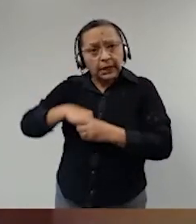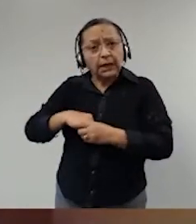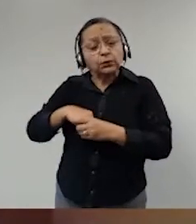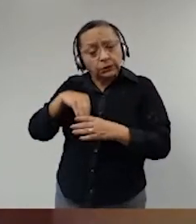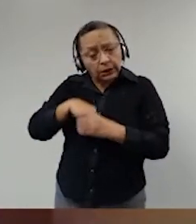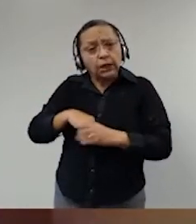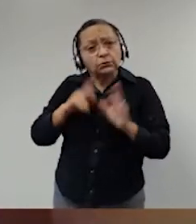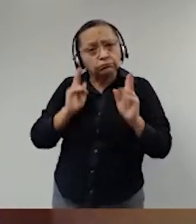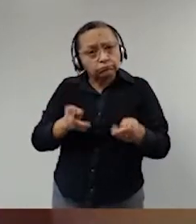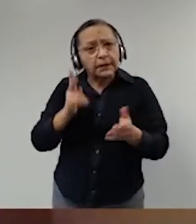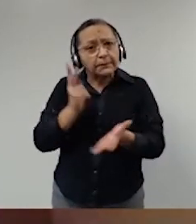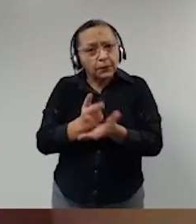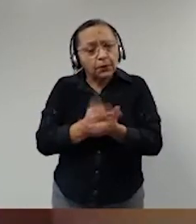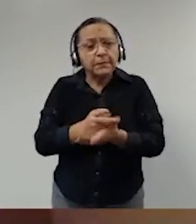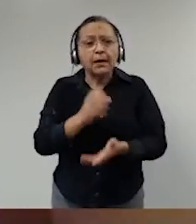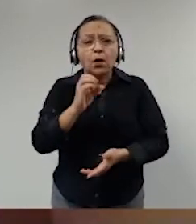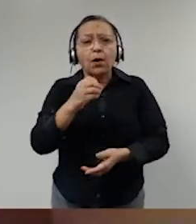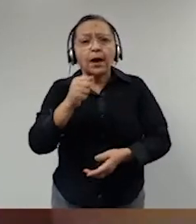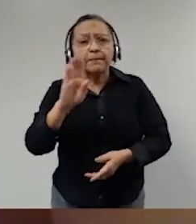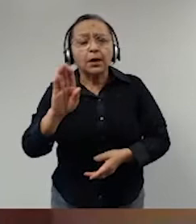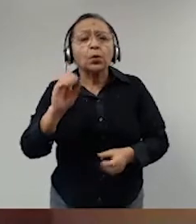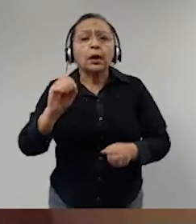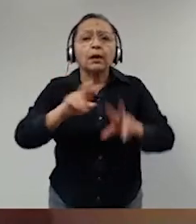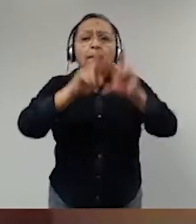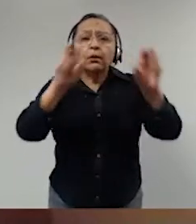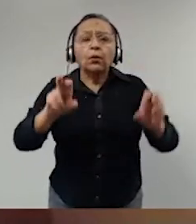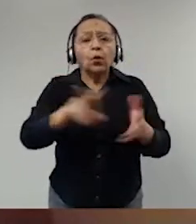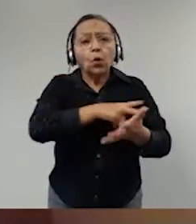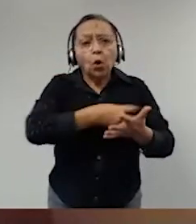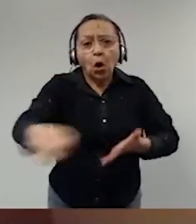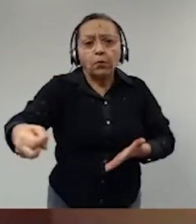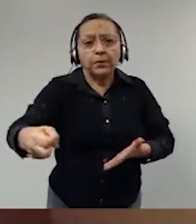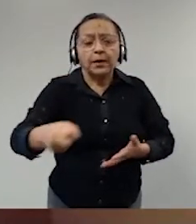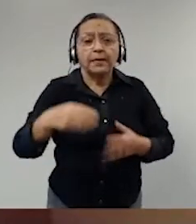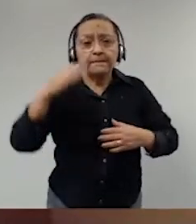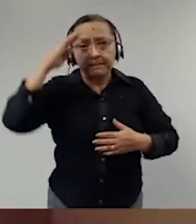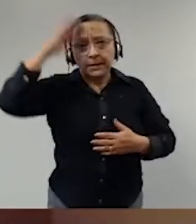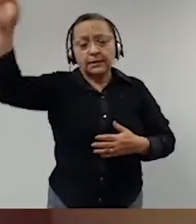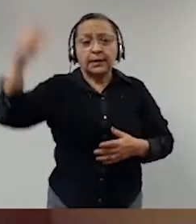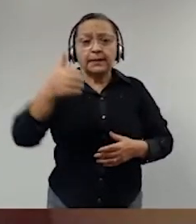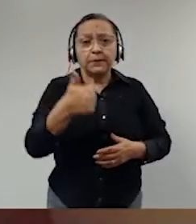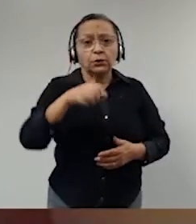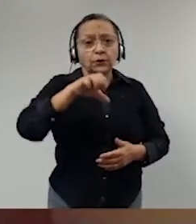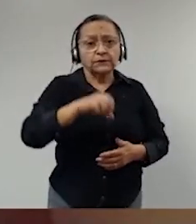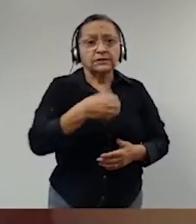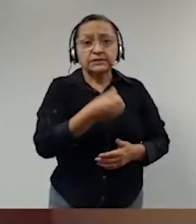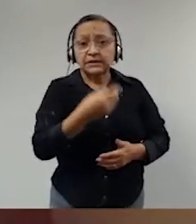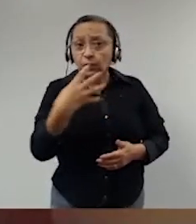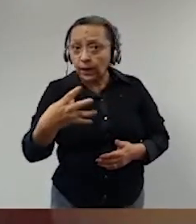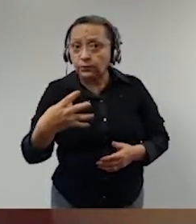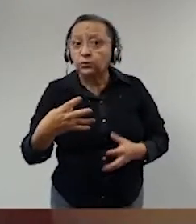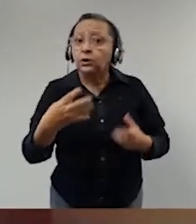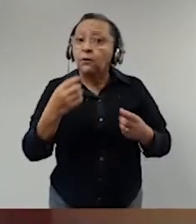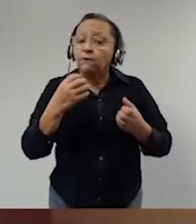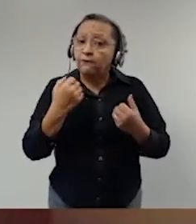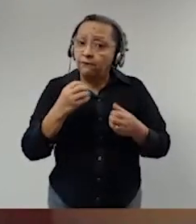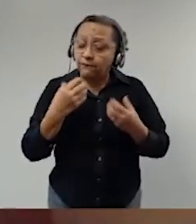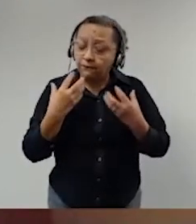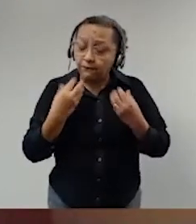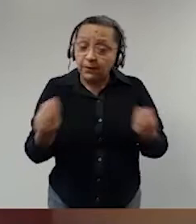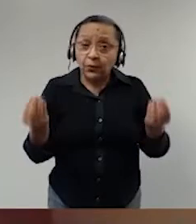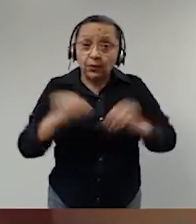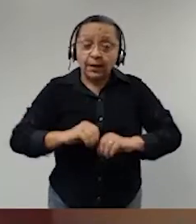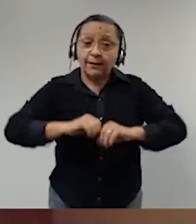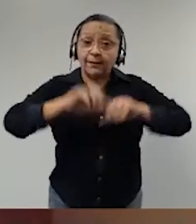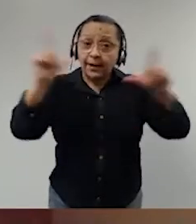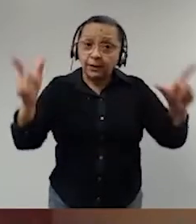dentro da Ordem dos Advogados do Brasil, sobre o que foi o golpe militar de 64. Né? Vamos deixar bem evidente, houve controvérsias dentro da Ordem dos